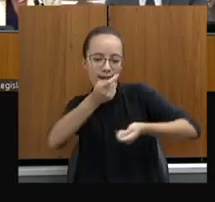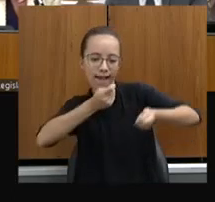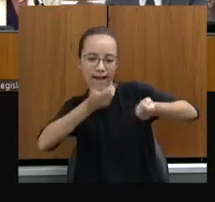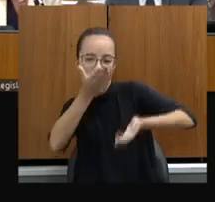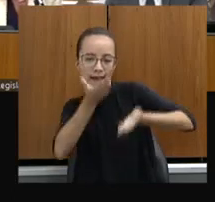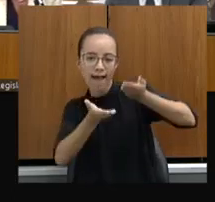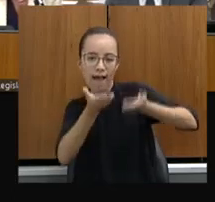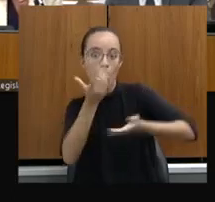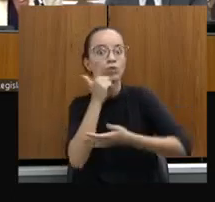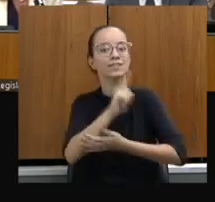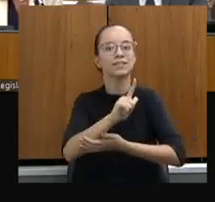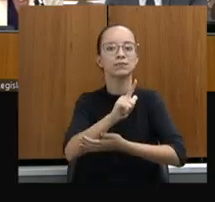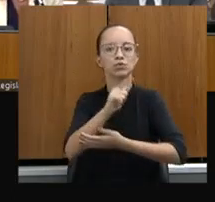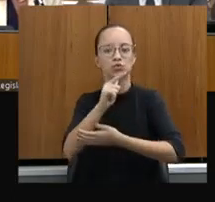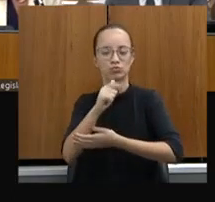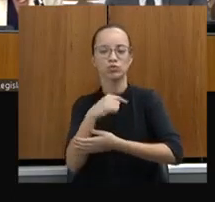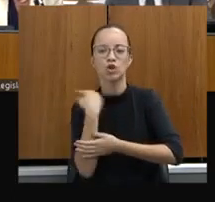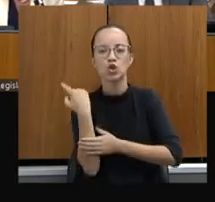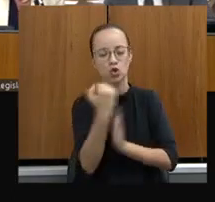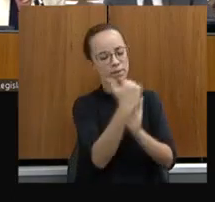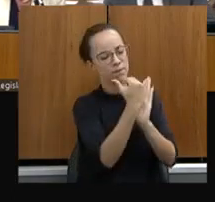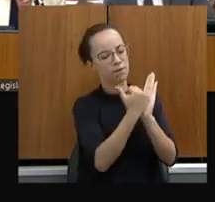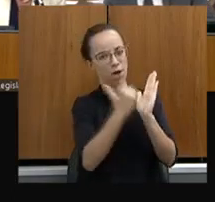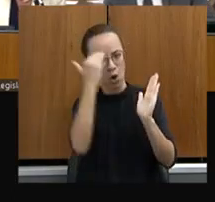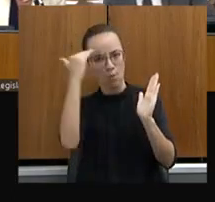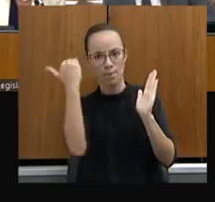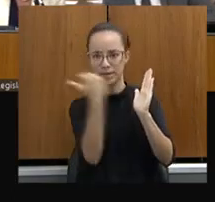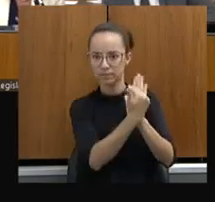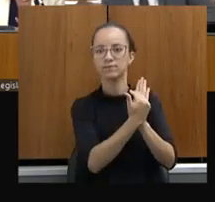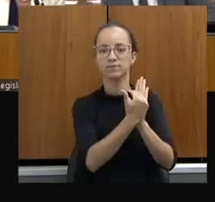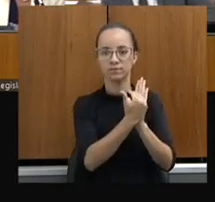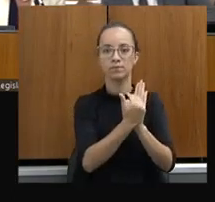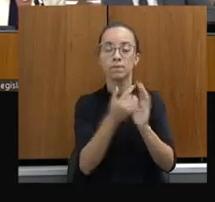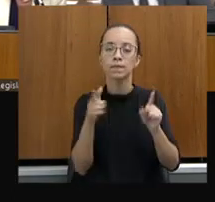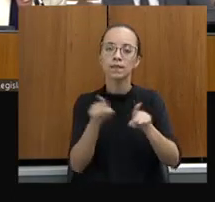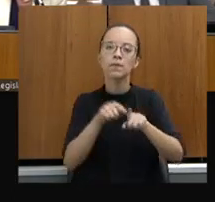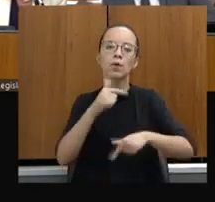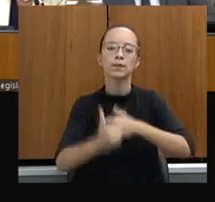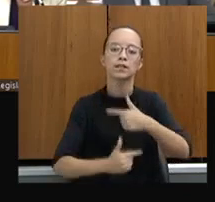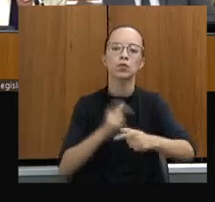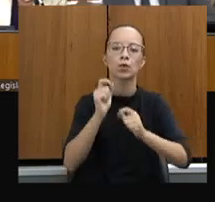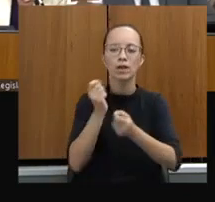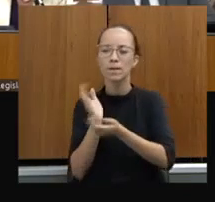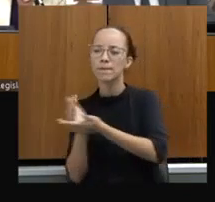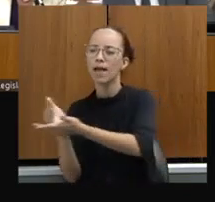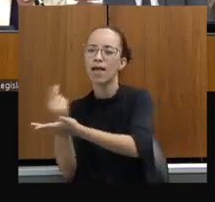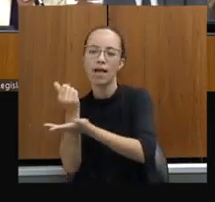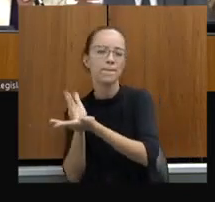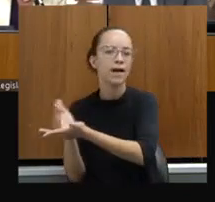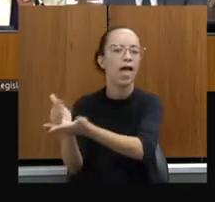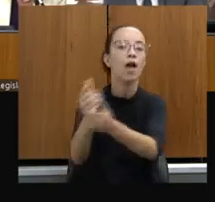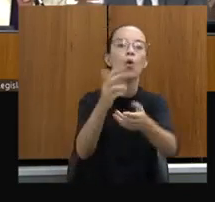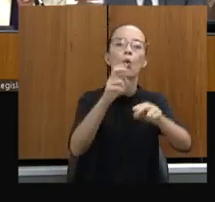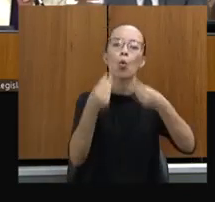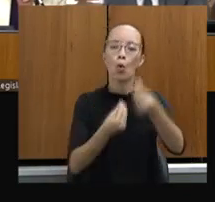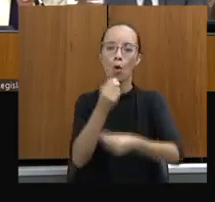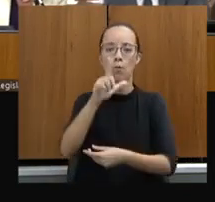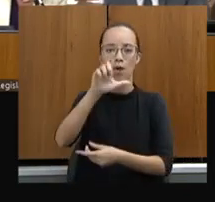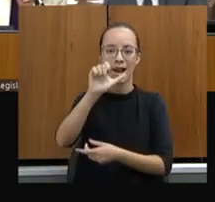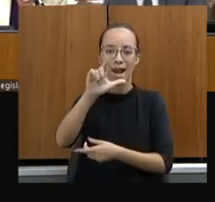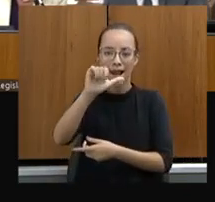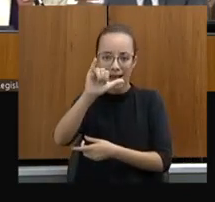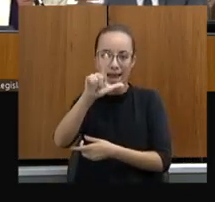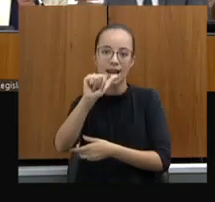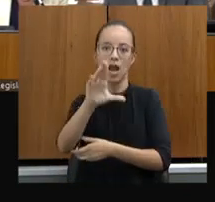débitos cumprimos os nossos direitos constitucionais fizemos o trabalho de arrecadação de recursos por meio de leilões tivemos